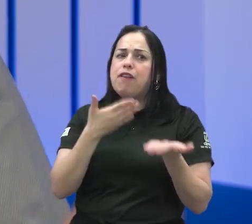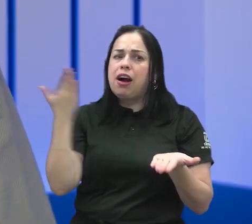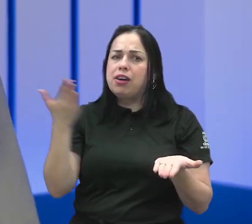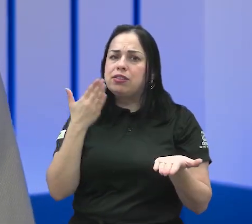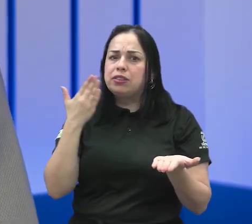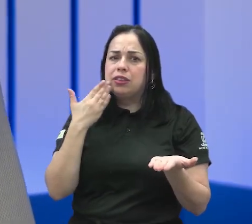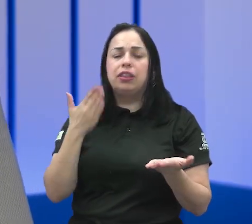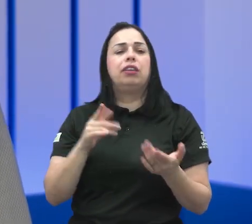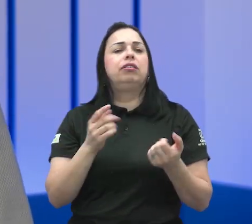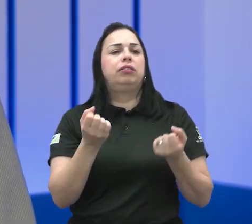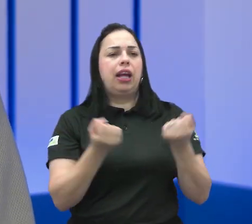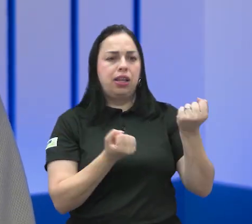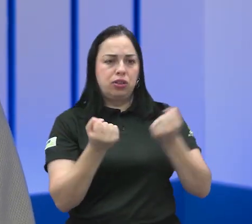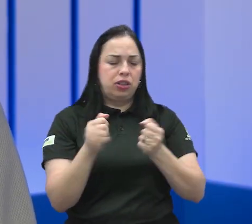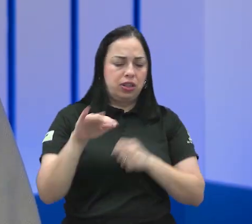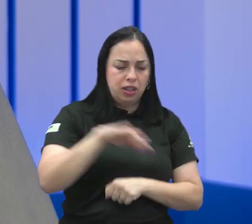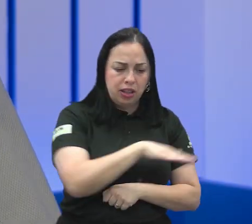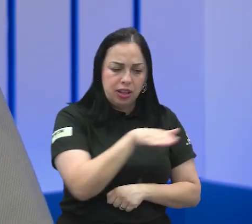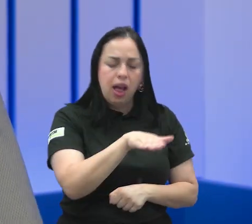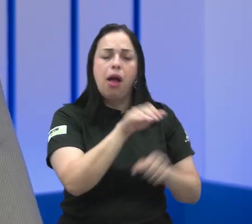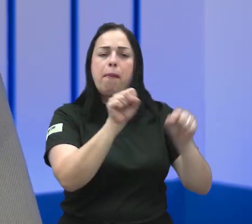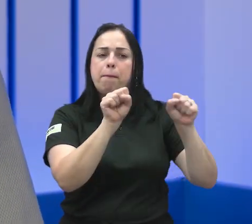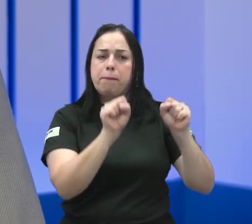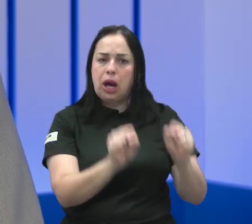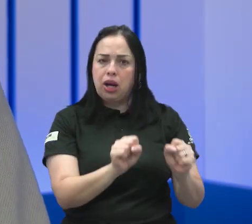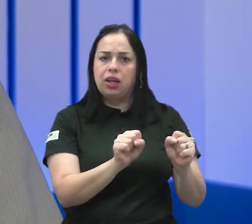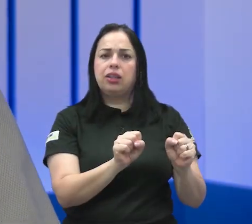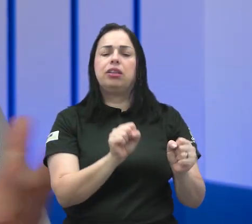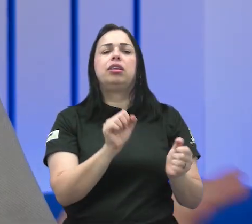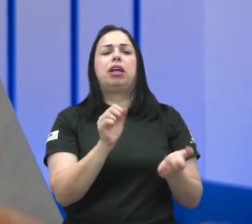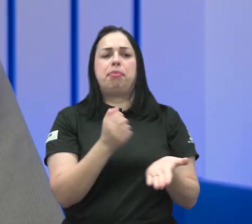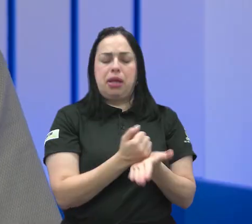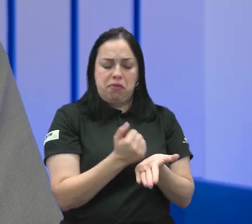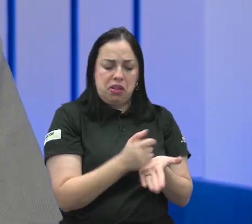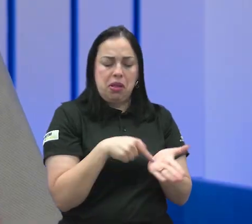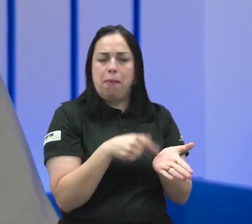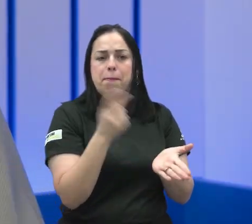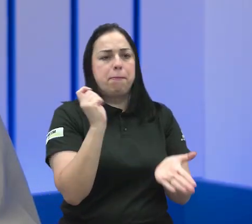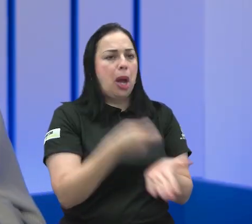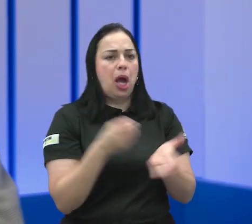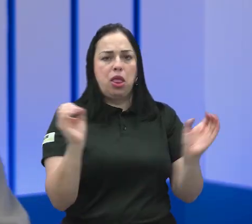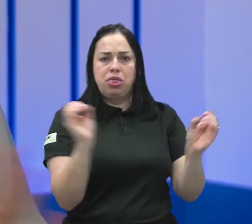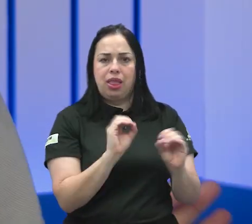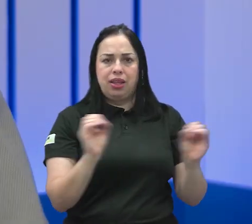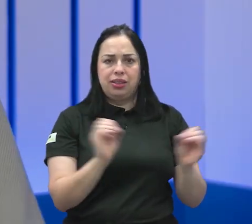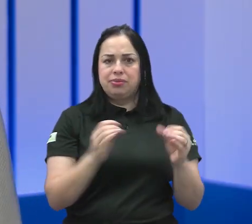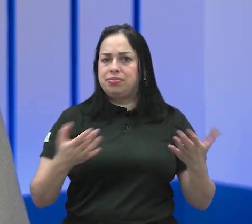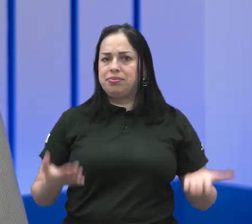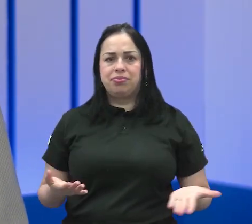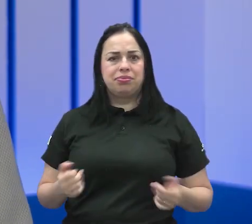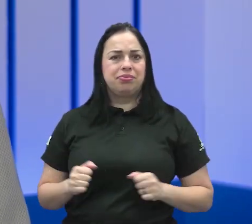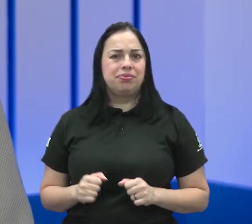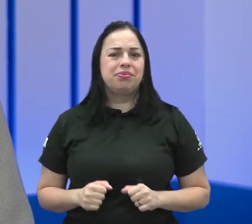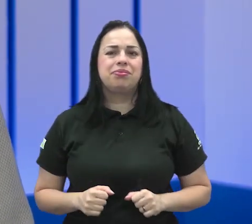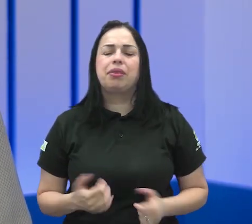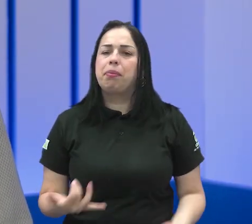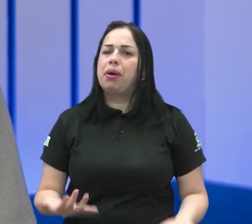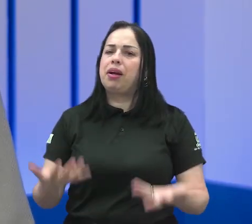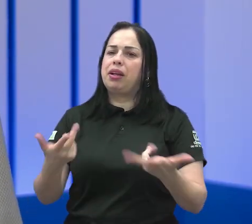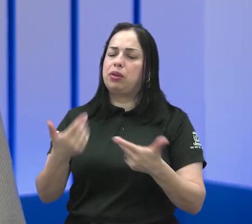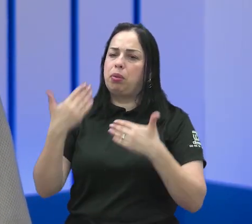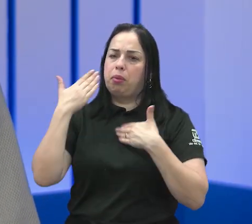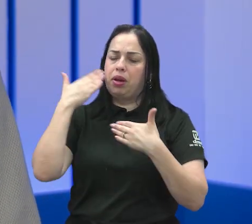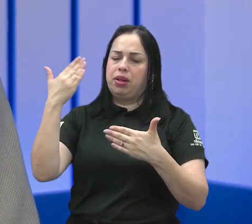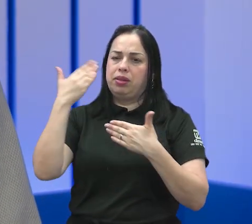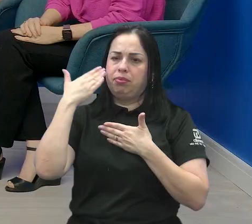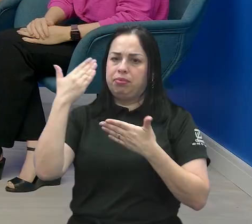bem no centro, é muito fácil, né? Tem estacionamento conveniado, pode parar no estacionamento e a gente carimba, não vai pagar nada. Então,